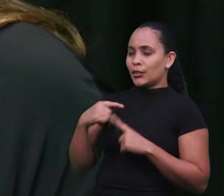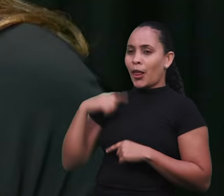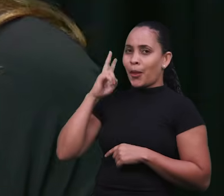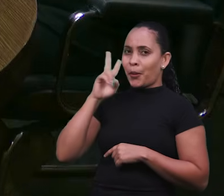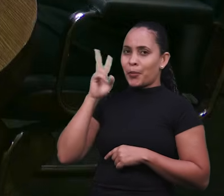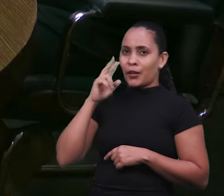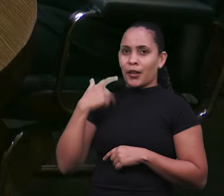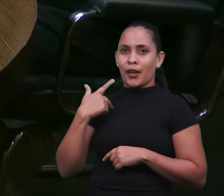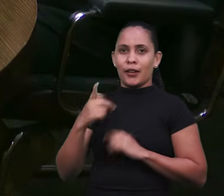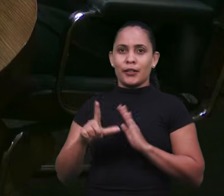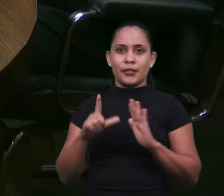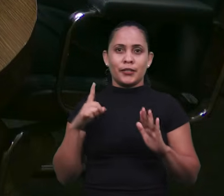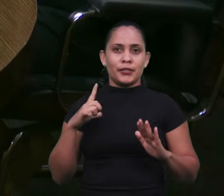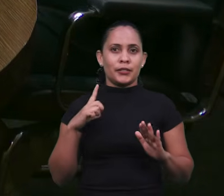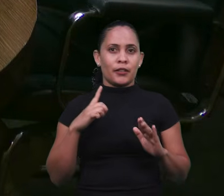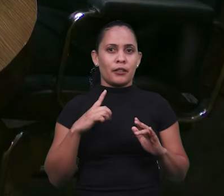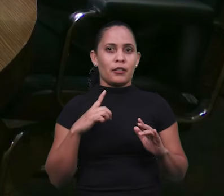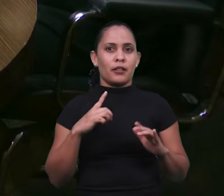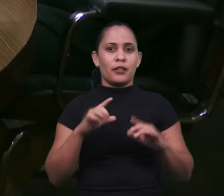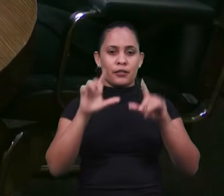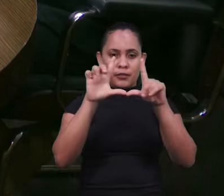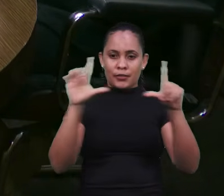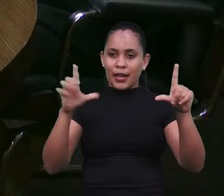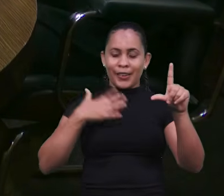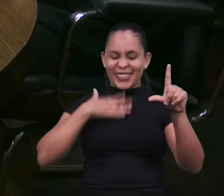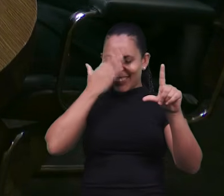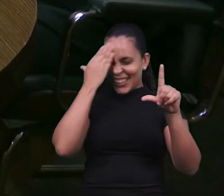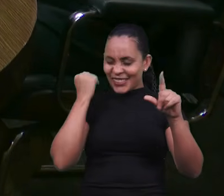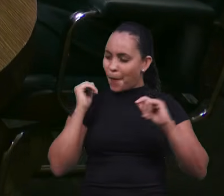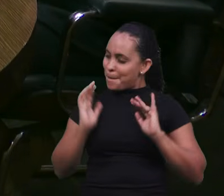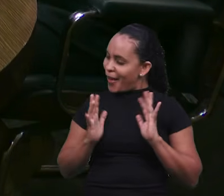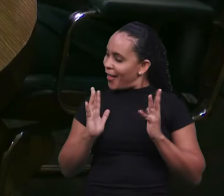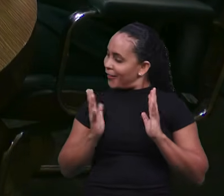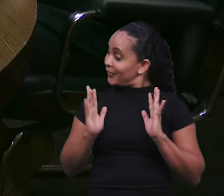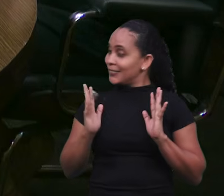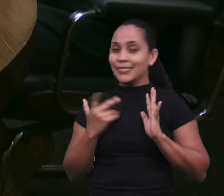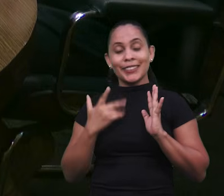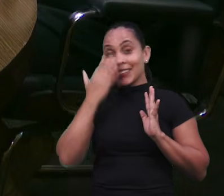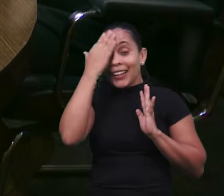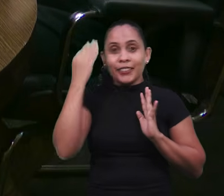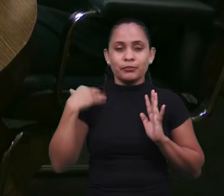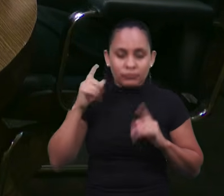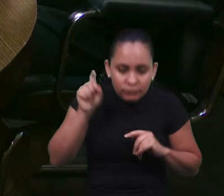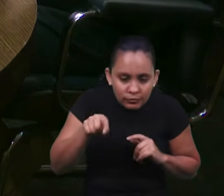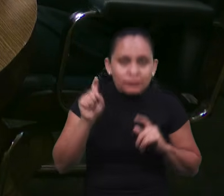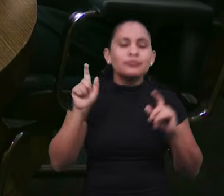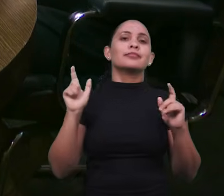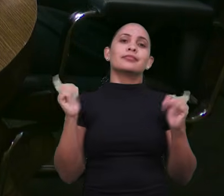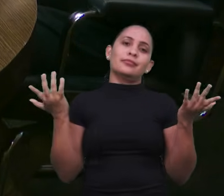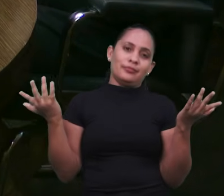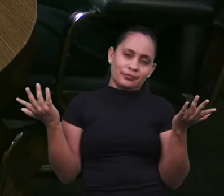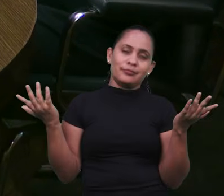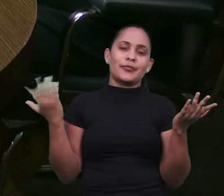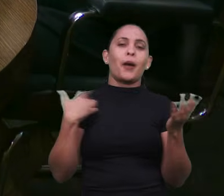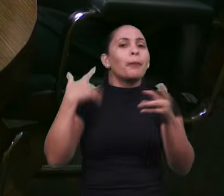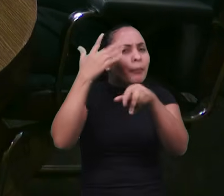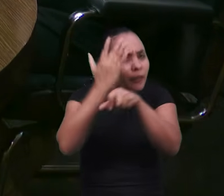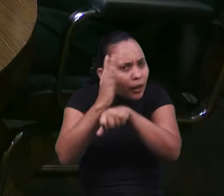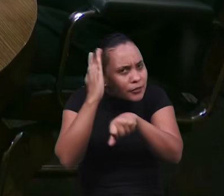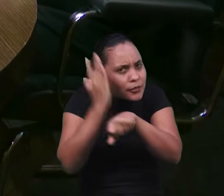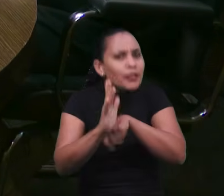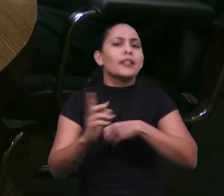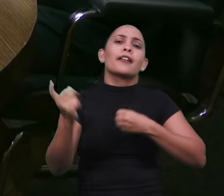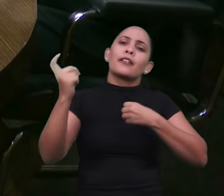porque eu faço. Antigamente eu ficava na projeção, às vezes esquecia da projeção porque eu estava sinalizando, mas é a forma de praticar. Então,